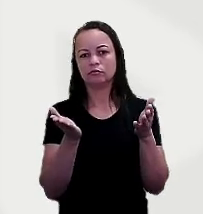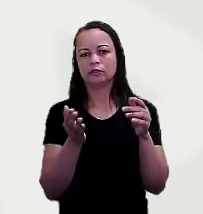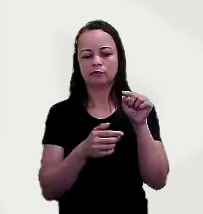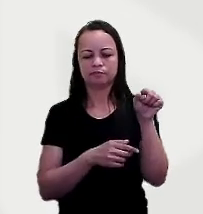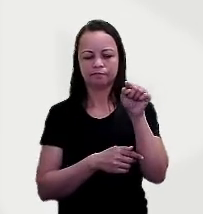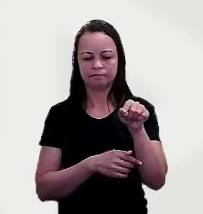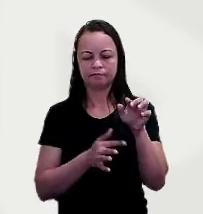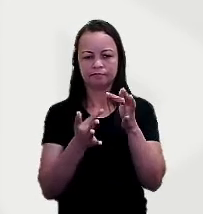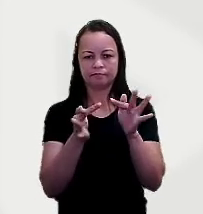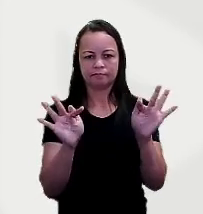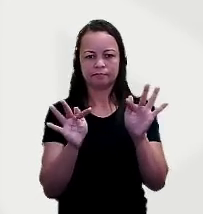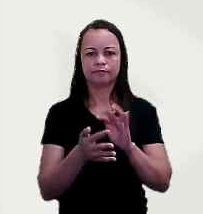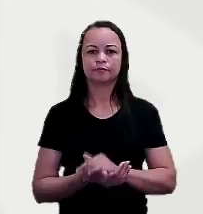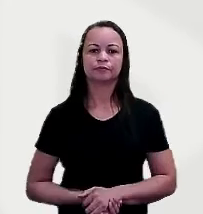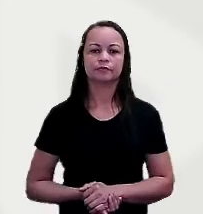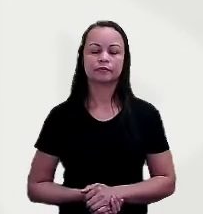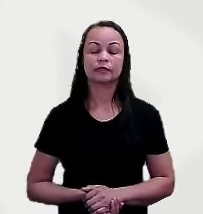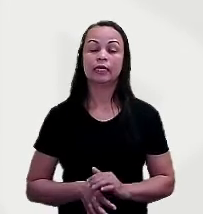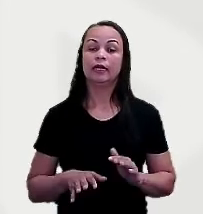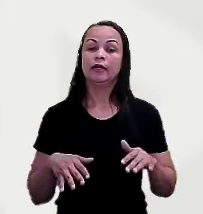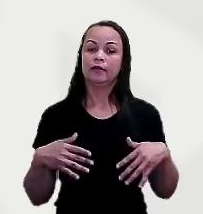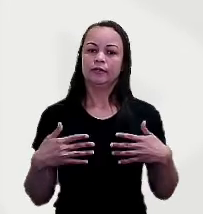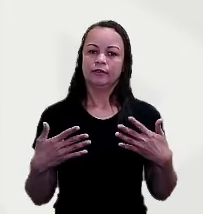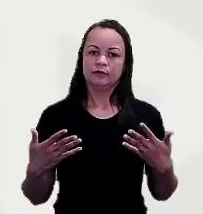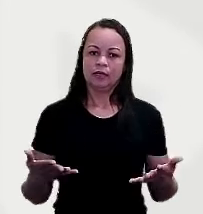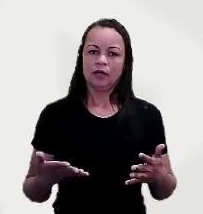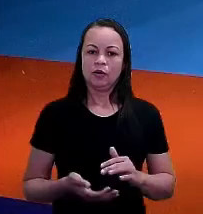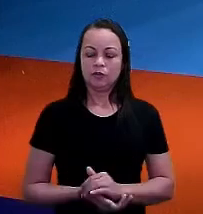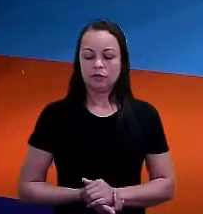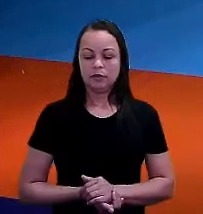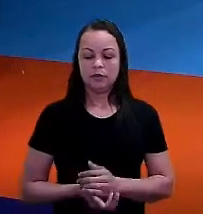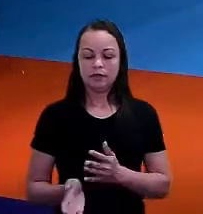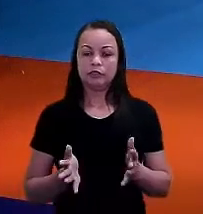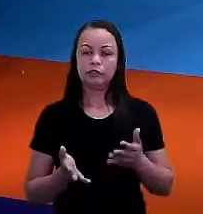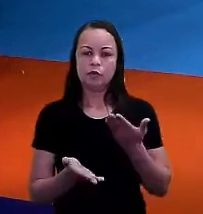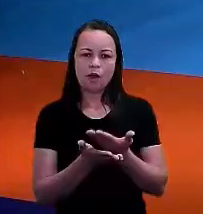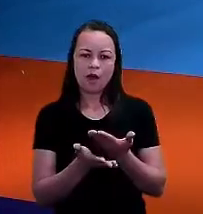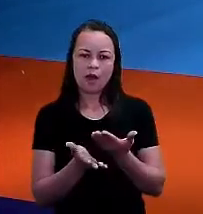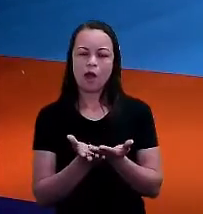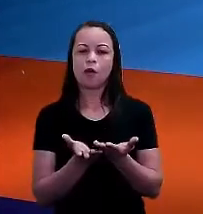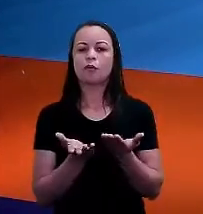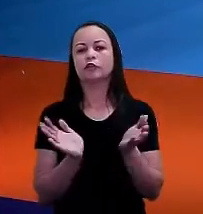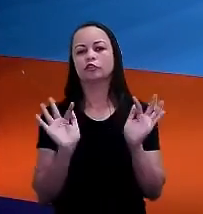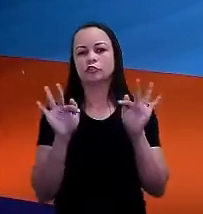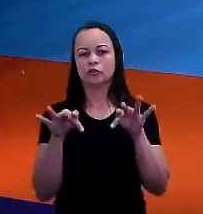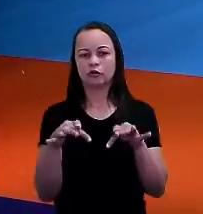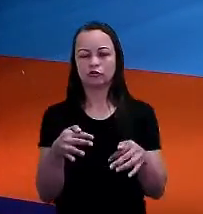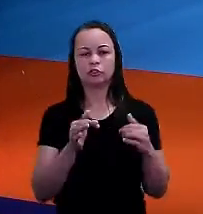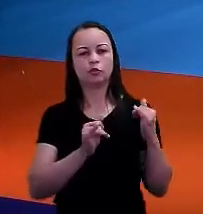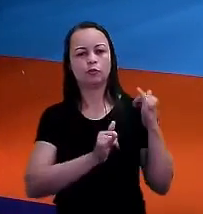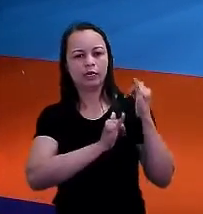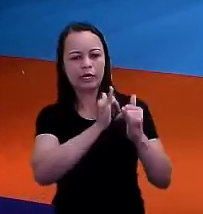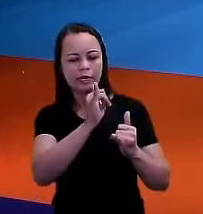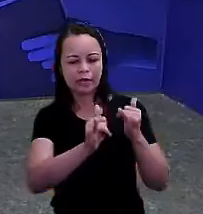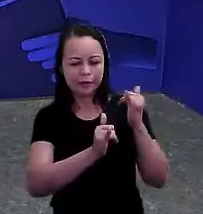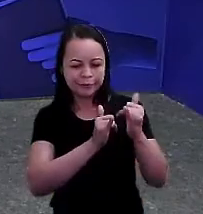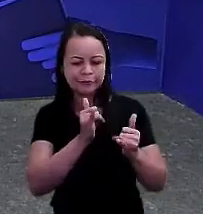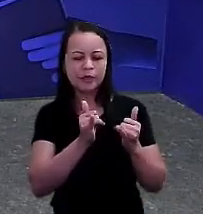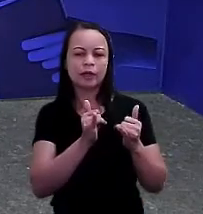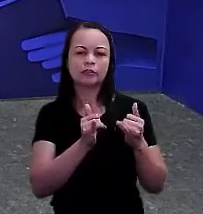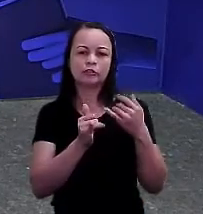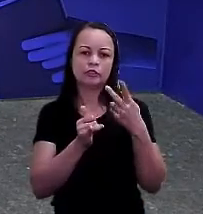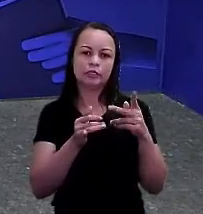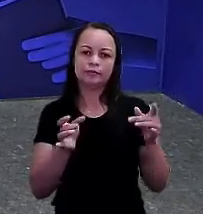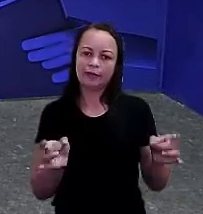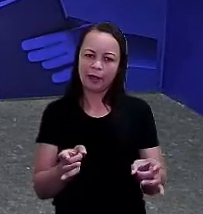interrogativas. Então, meus amores, é isso a nossa aula de hoje sobre lendas e a gente